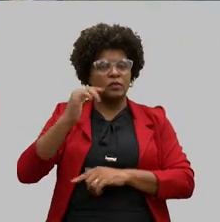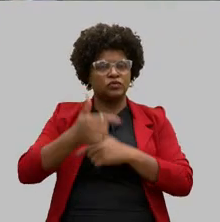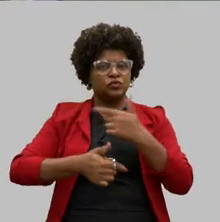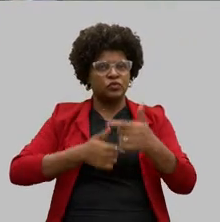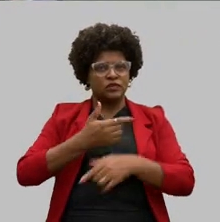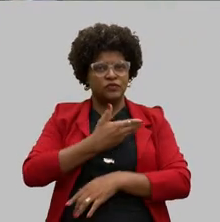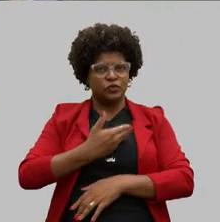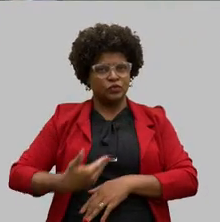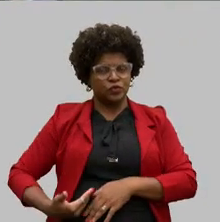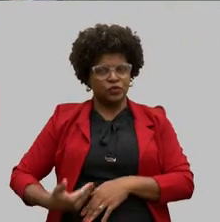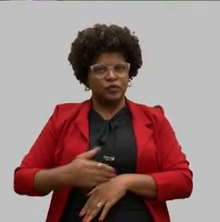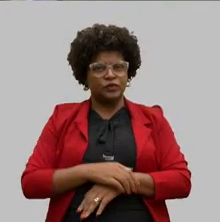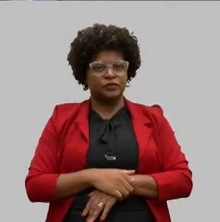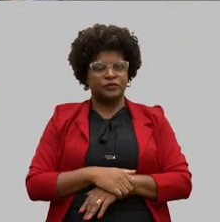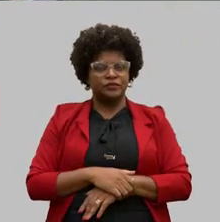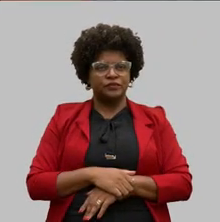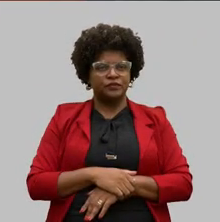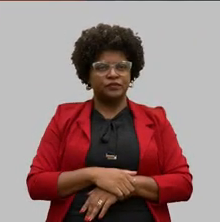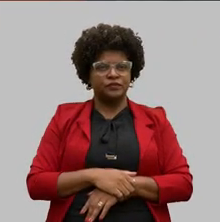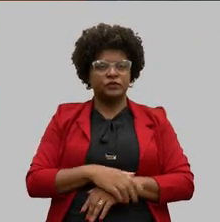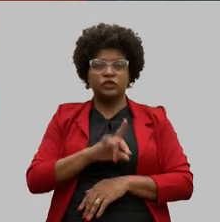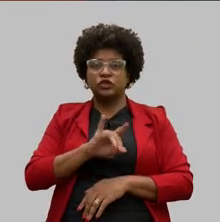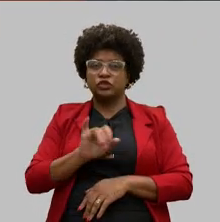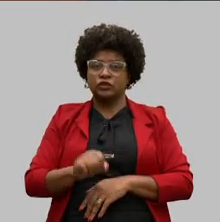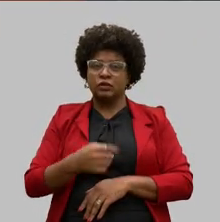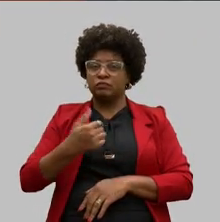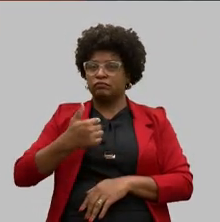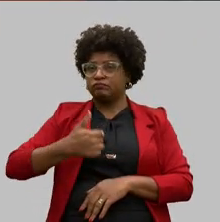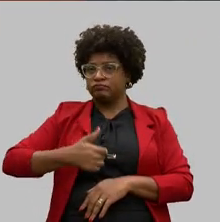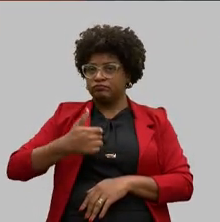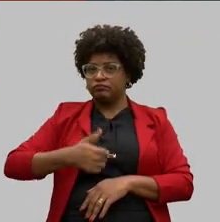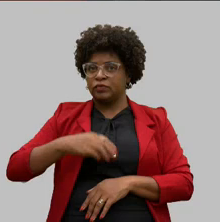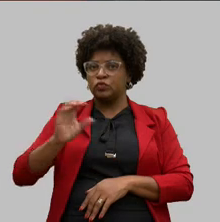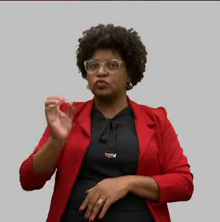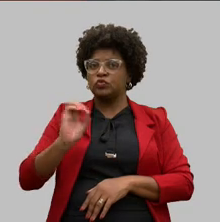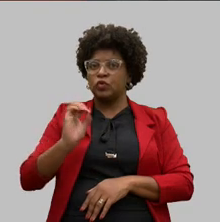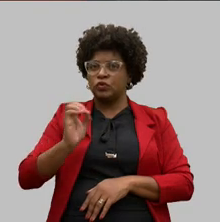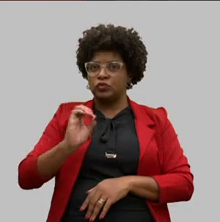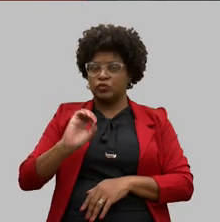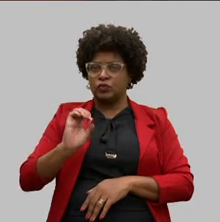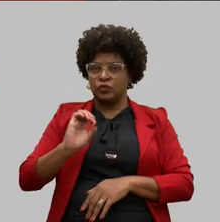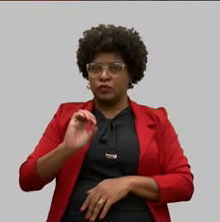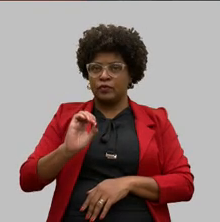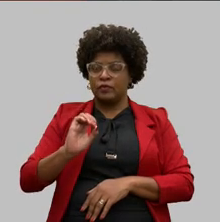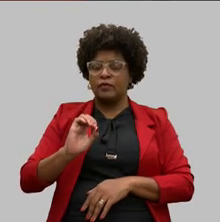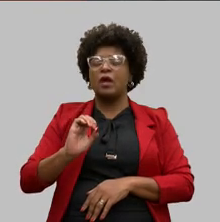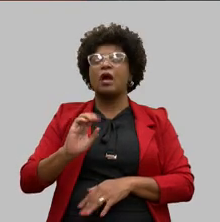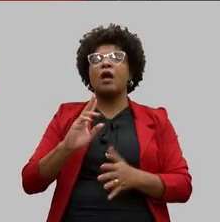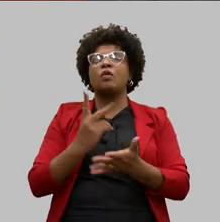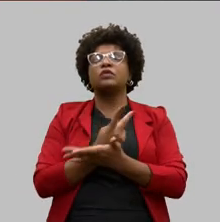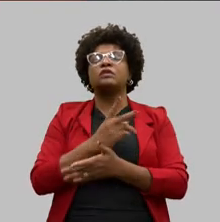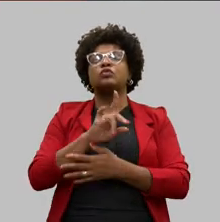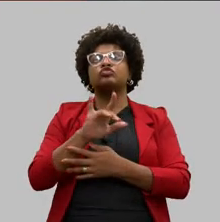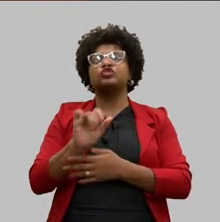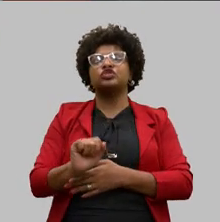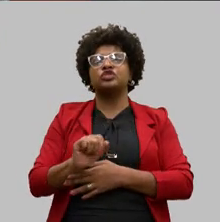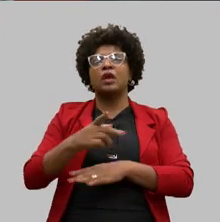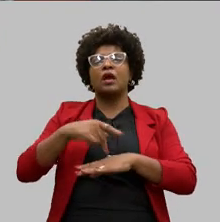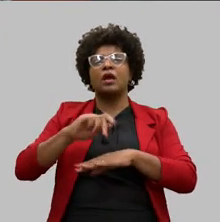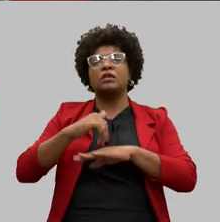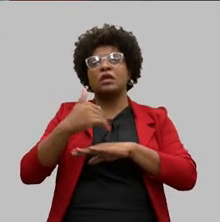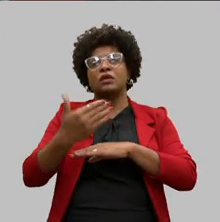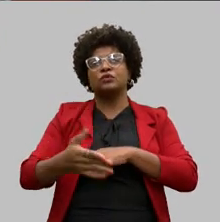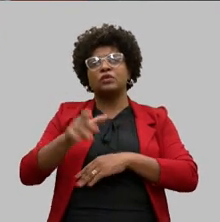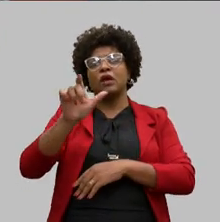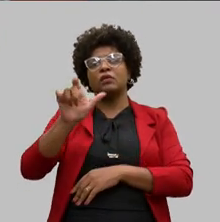públicos no dia primeo de outubro nós celebramos o dia internacional da pessoa idosa e também dos 20